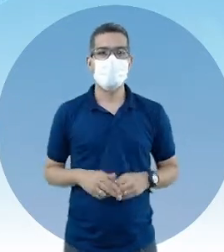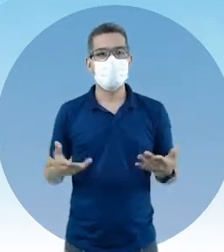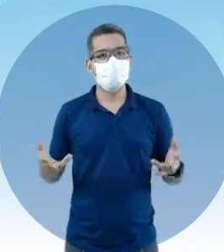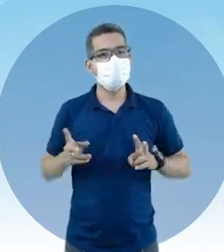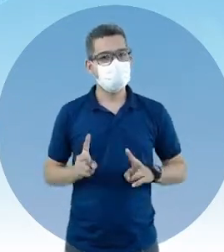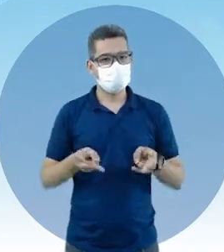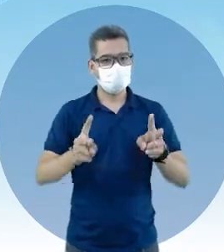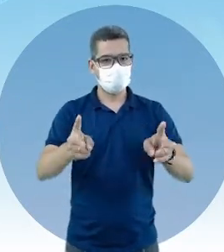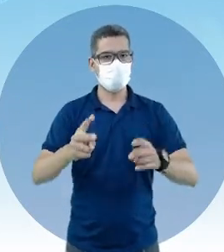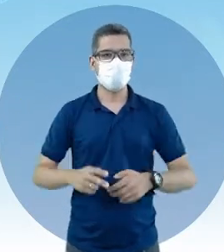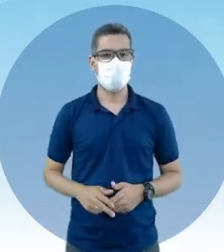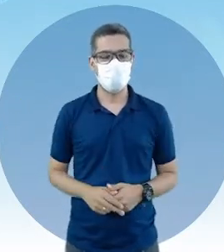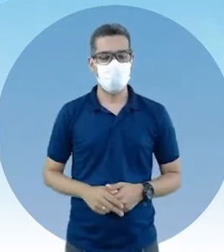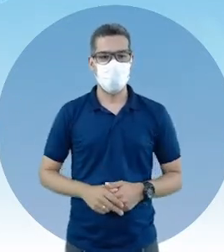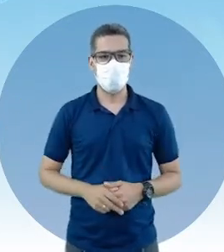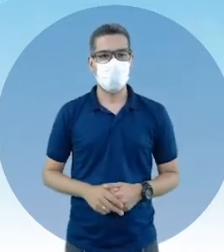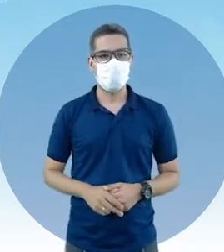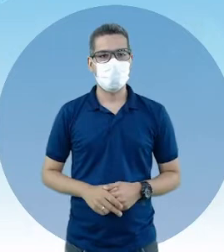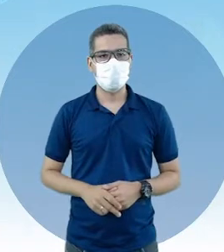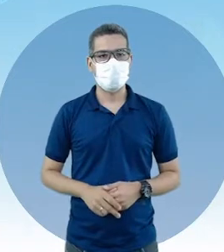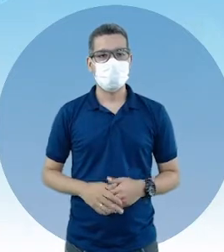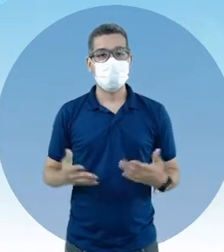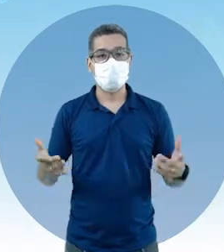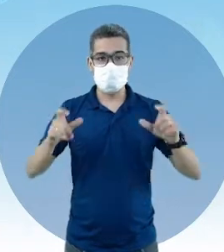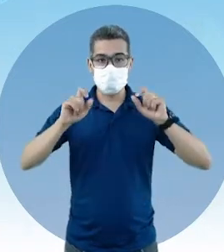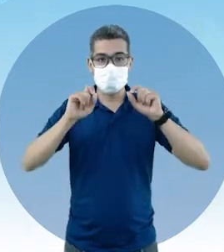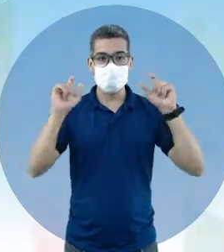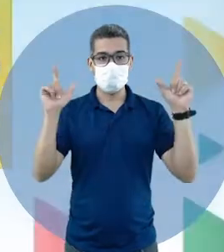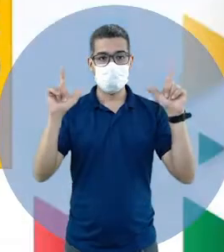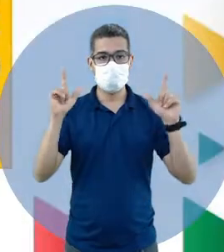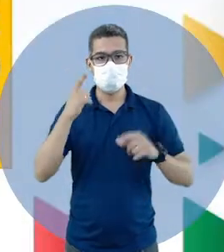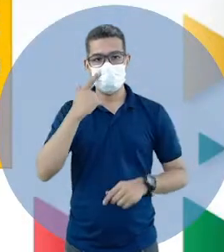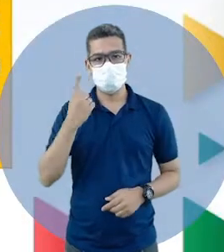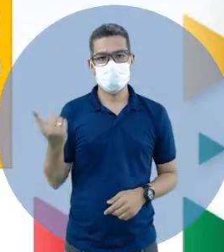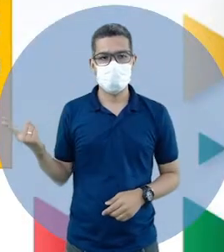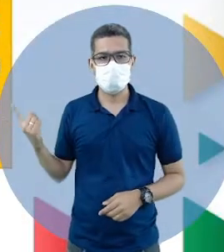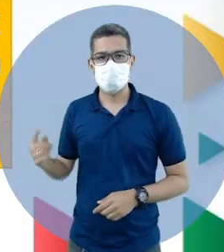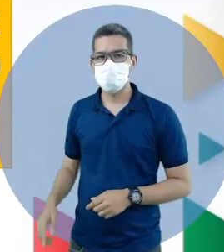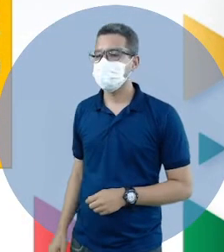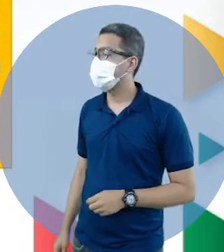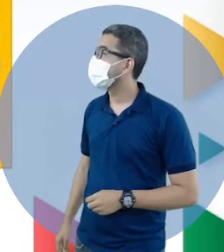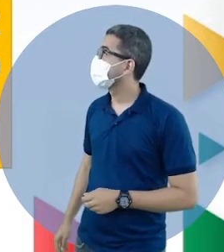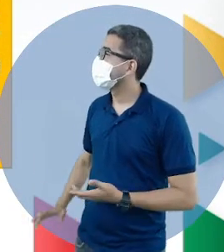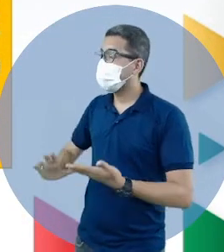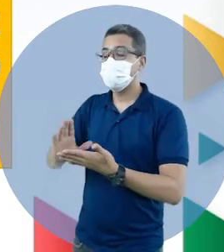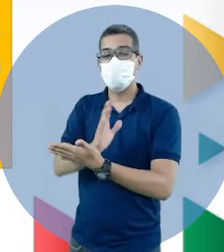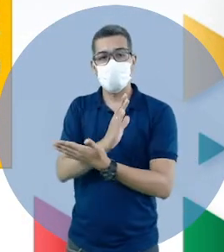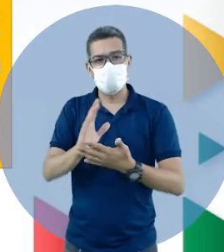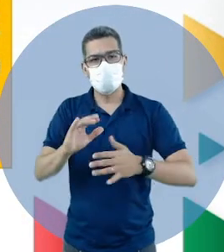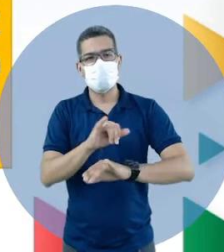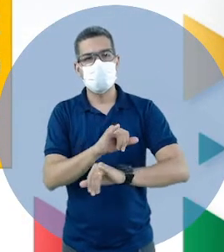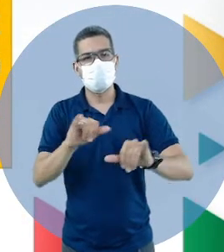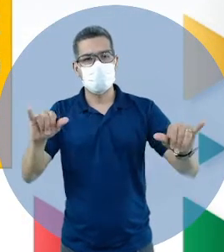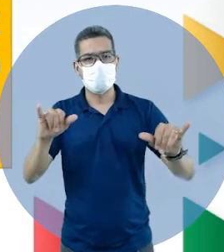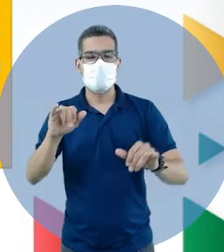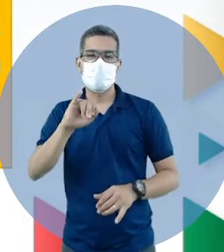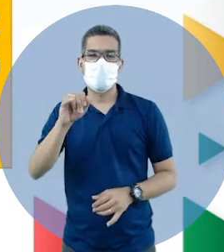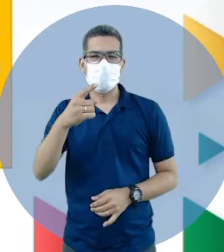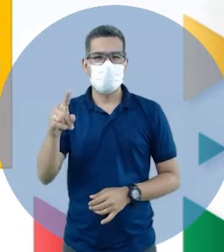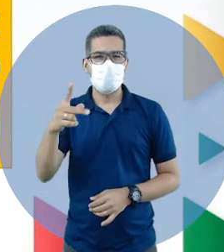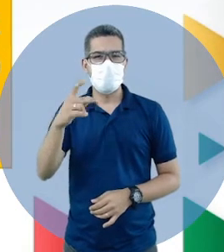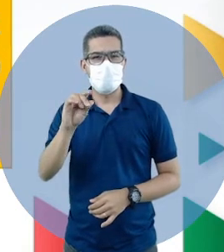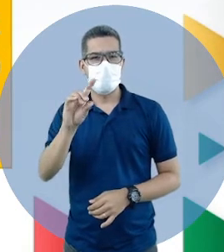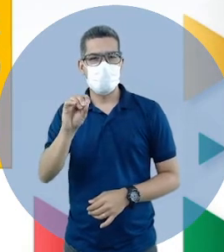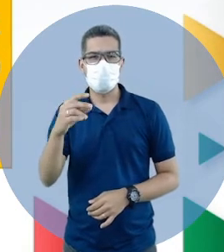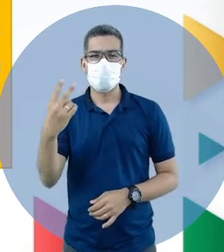Um pouco sobre ele. Vejam só, na tela, trago algumas informações. João Paulo II